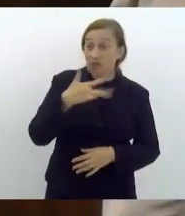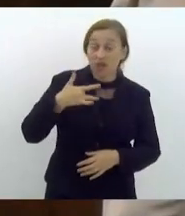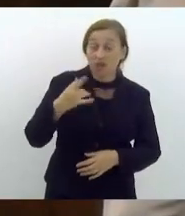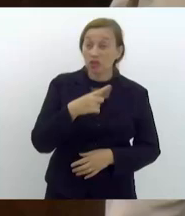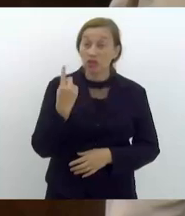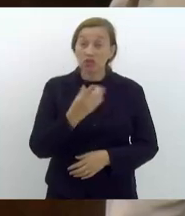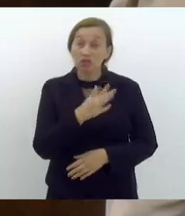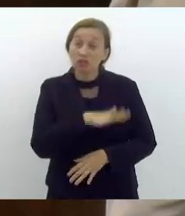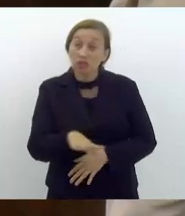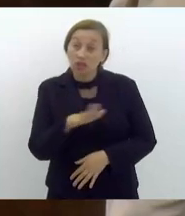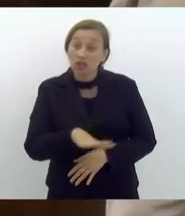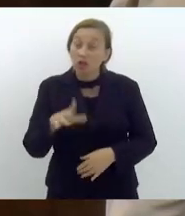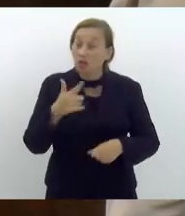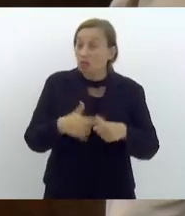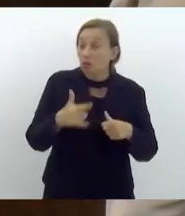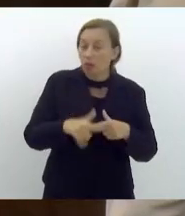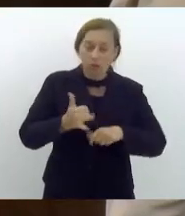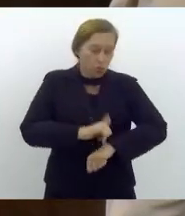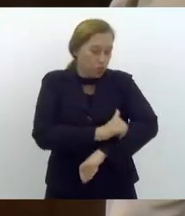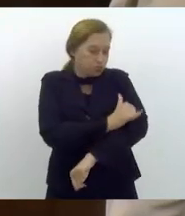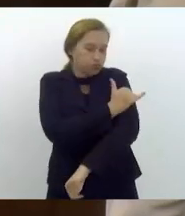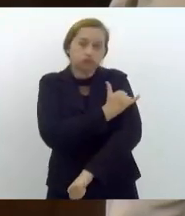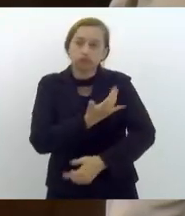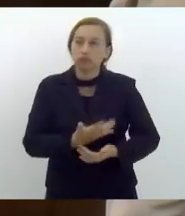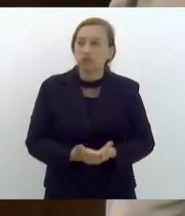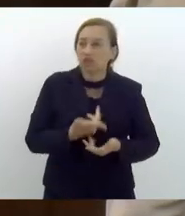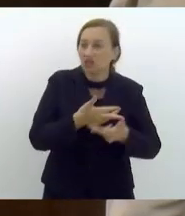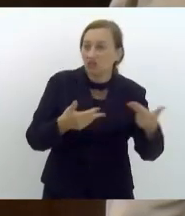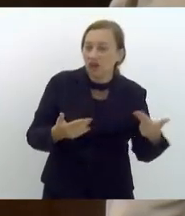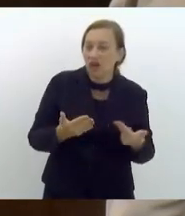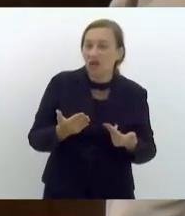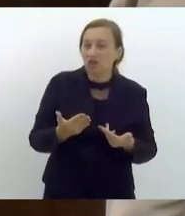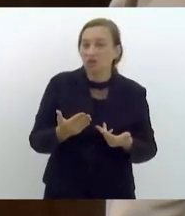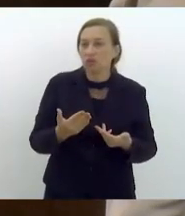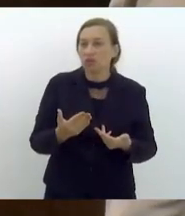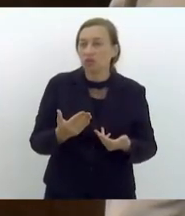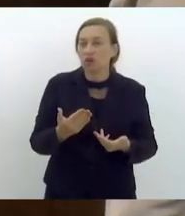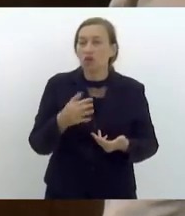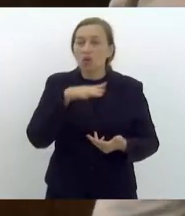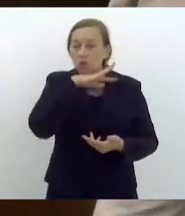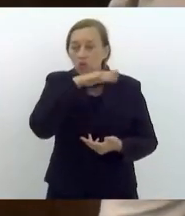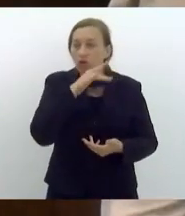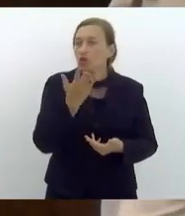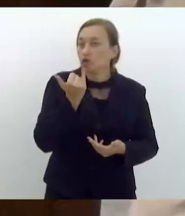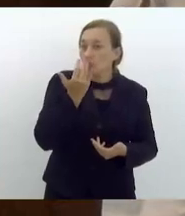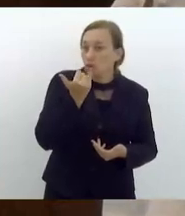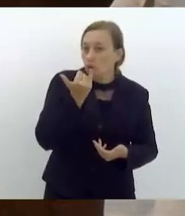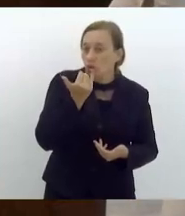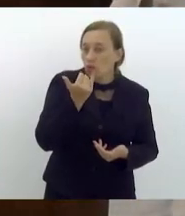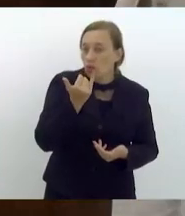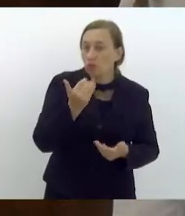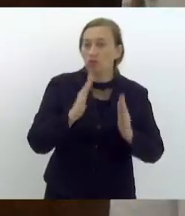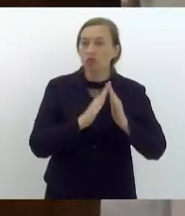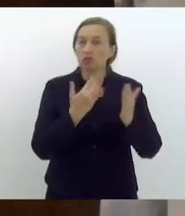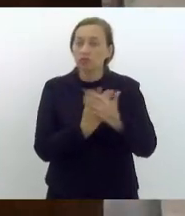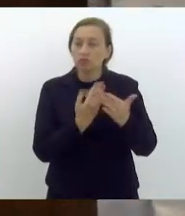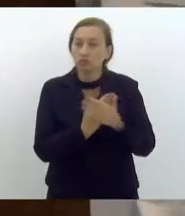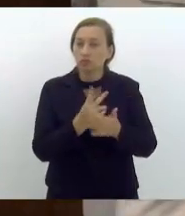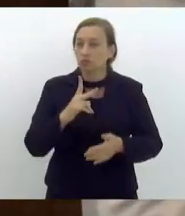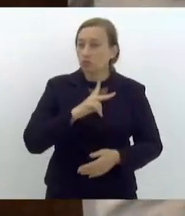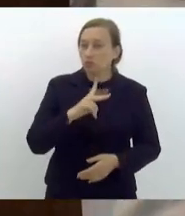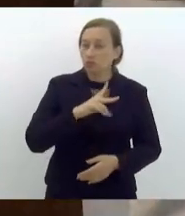das nossas crianças que tem problema de obesidade de tanta porcaria que come nessas Cantina dessas escolas privadas e públicas